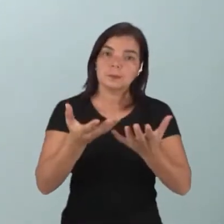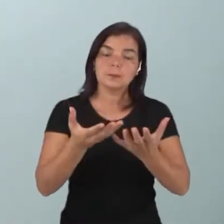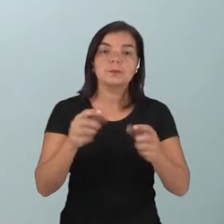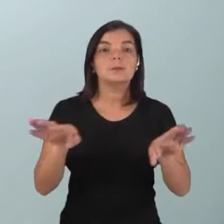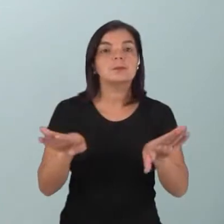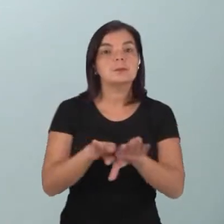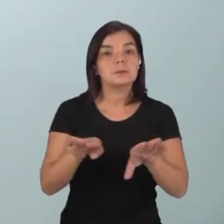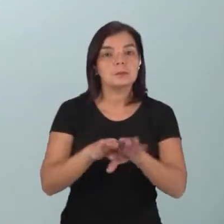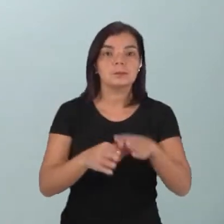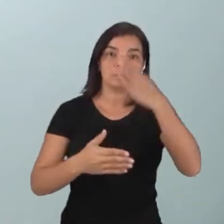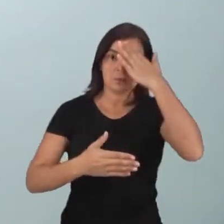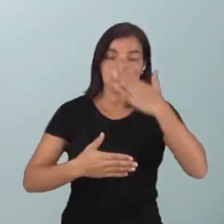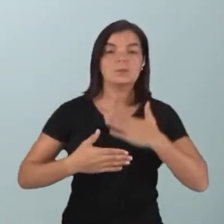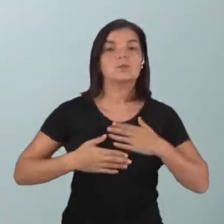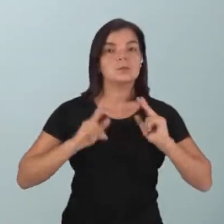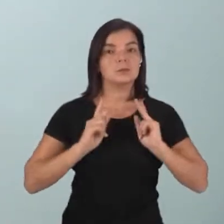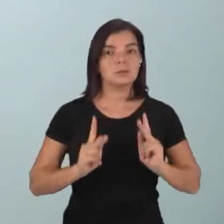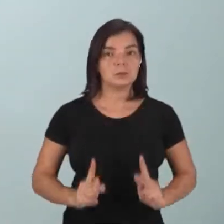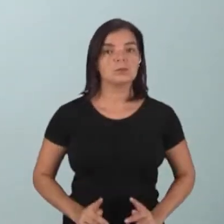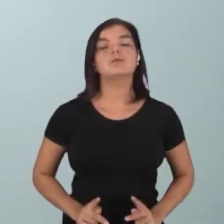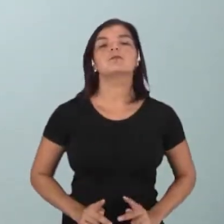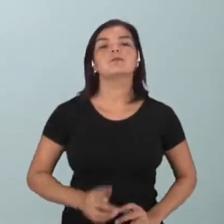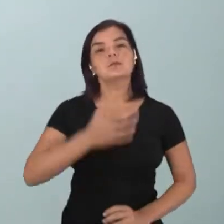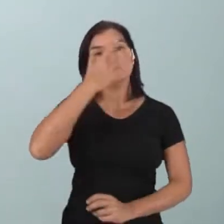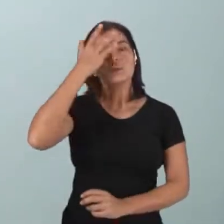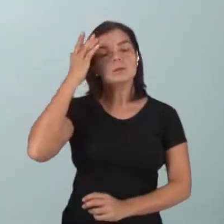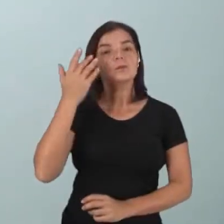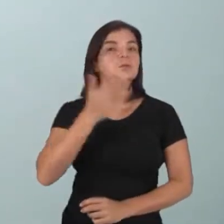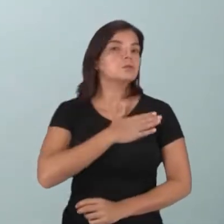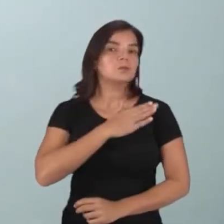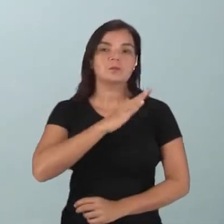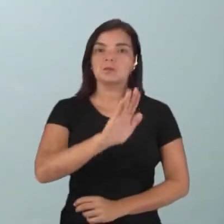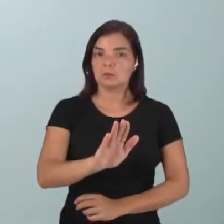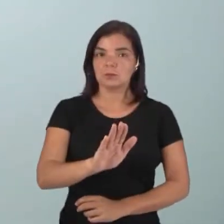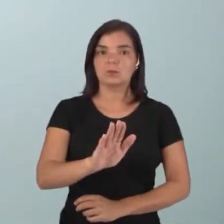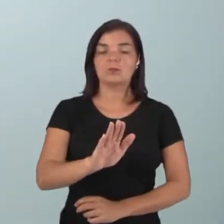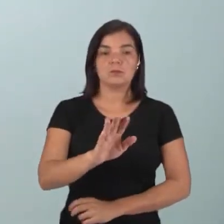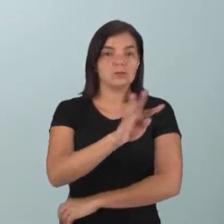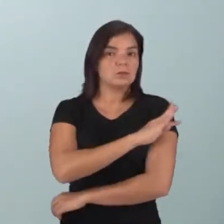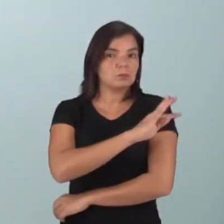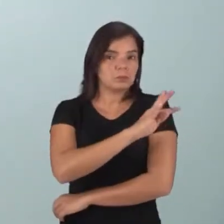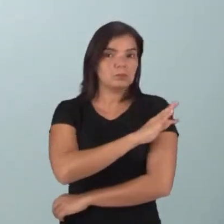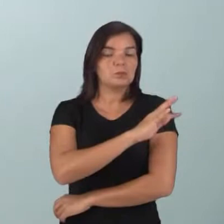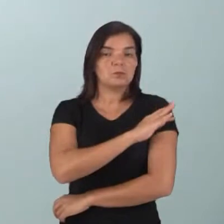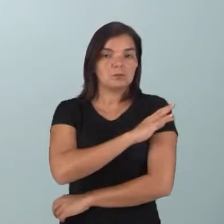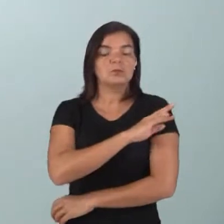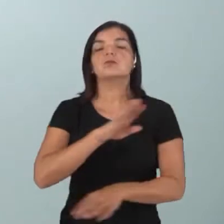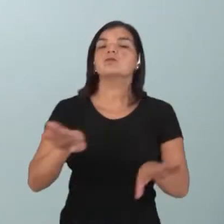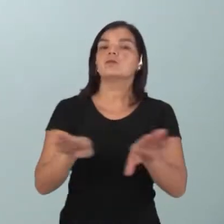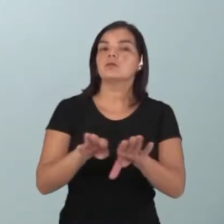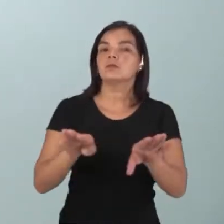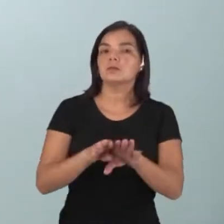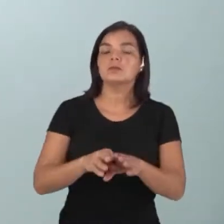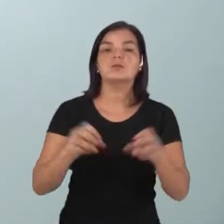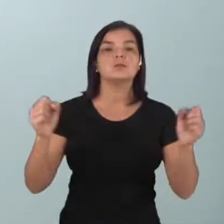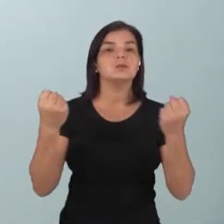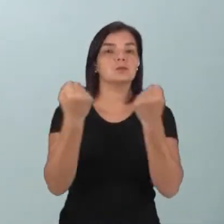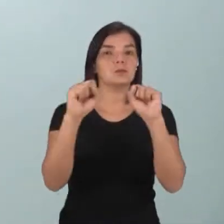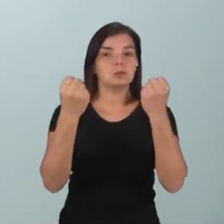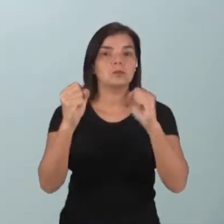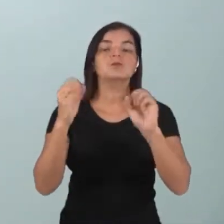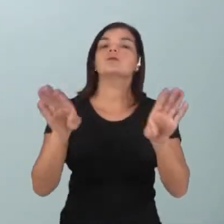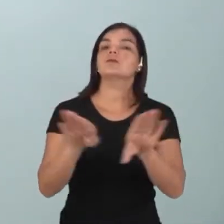preparo físico e postural, né? Pessoas que elas não gostavam muito daquelas técnicas convencionais, né?